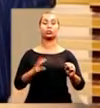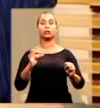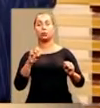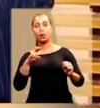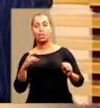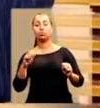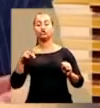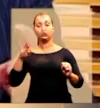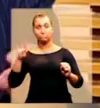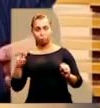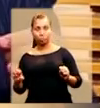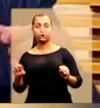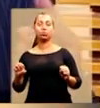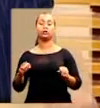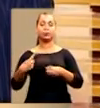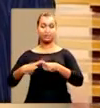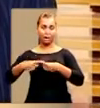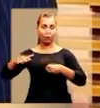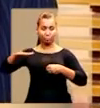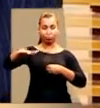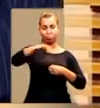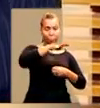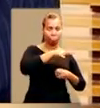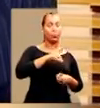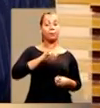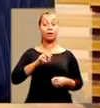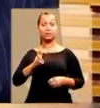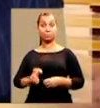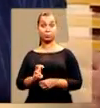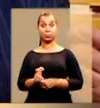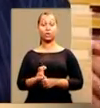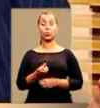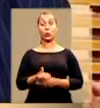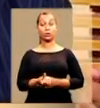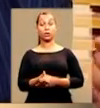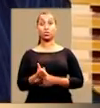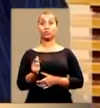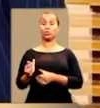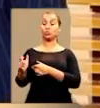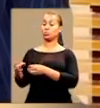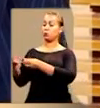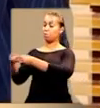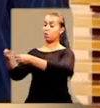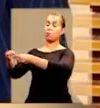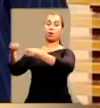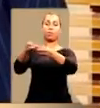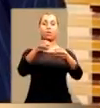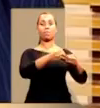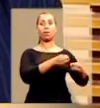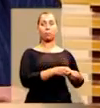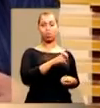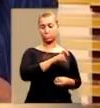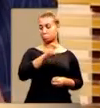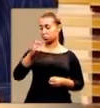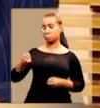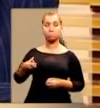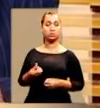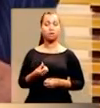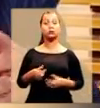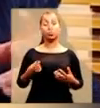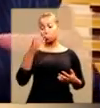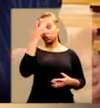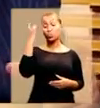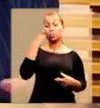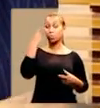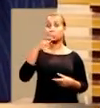em Talhado, Schmidt, que é muito comum o pessoal lembrar, mas vai estar em mais 5, 6 outros bairros. Entendeu? Então, o pessoal